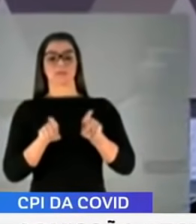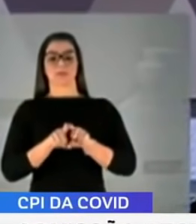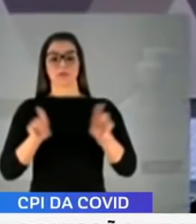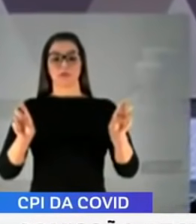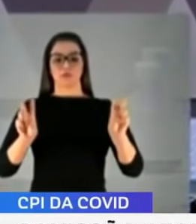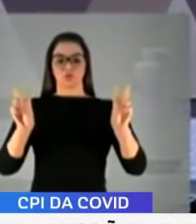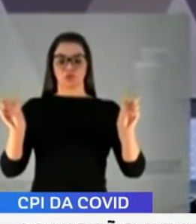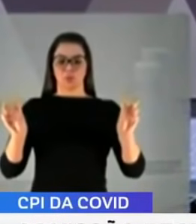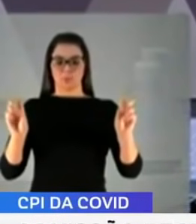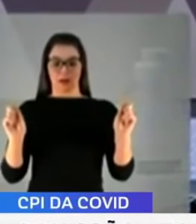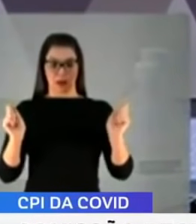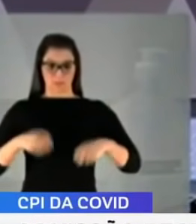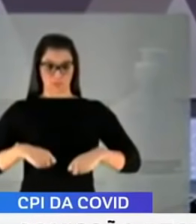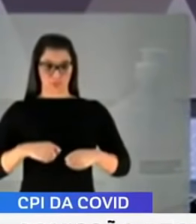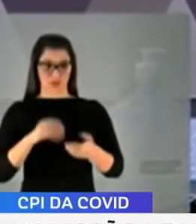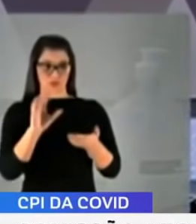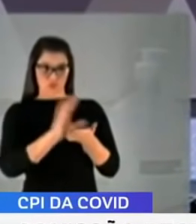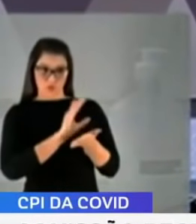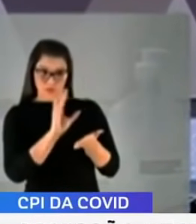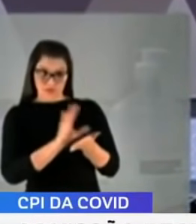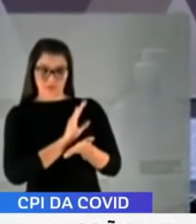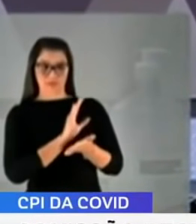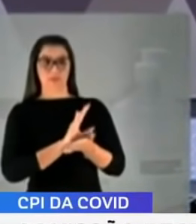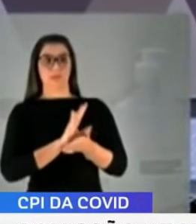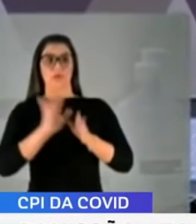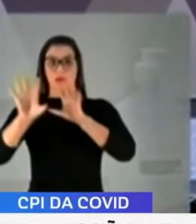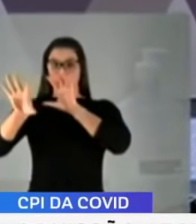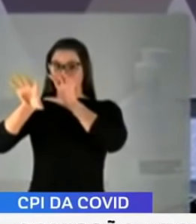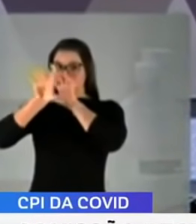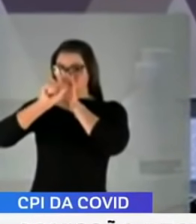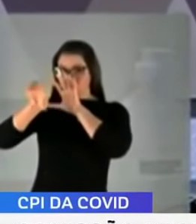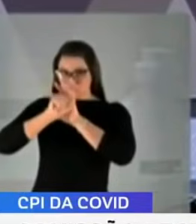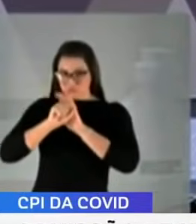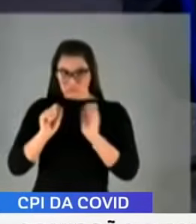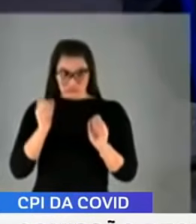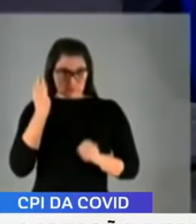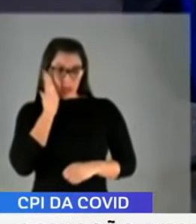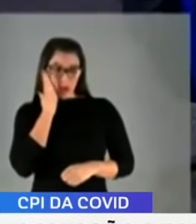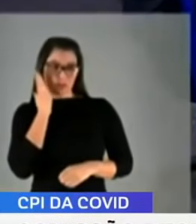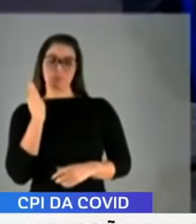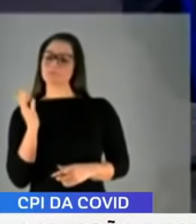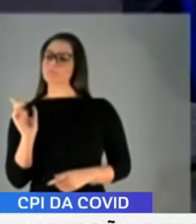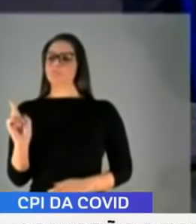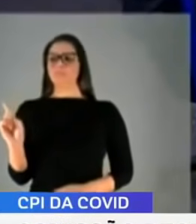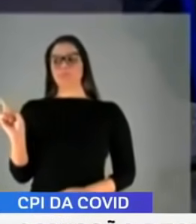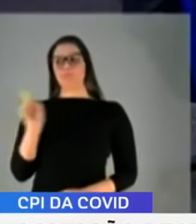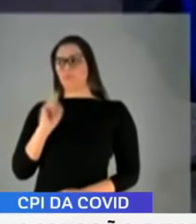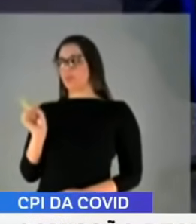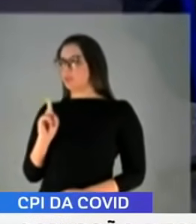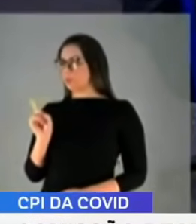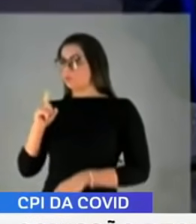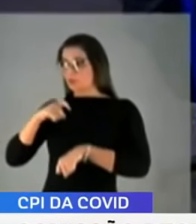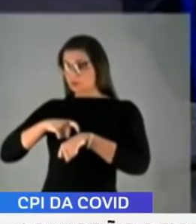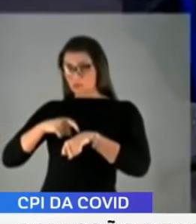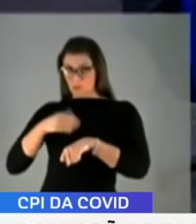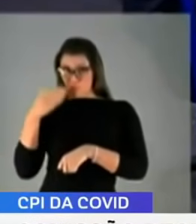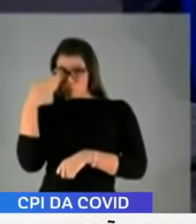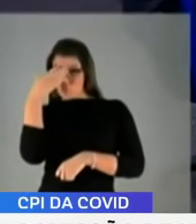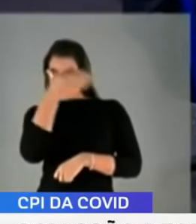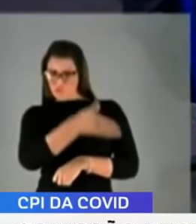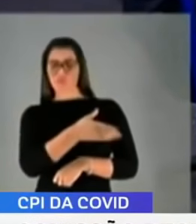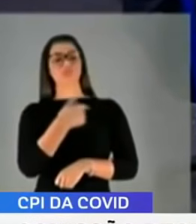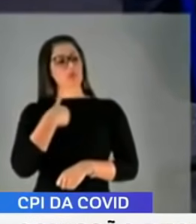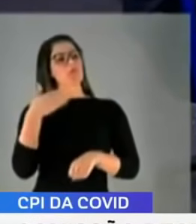fornecimento desse insumo ao serviço de saúde? Não, senhor. Durante o período que eu estive lá, inclusive, eu participei de visitas